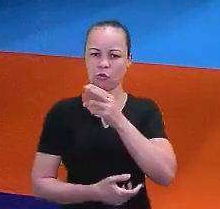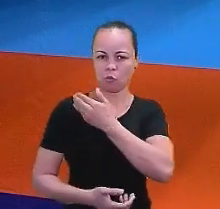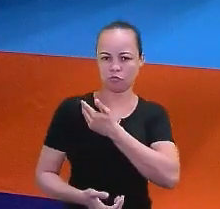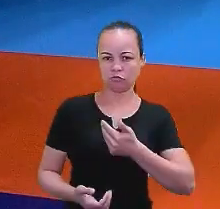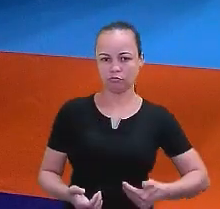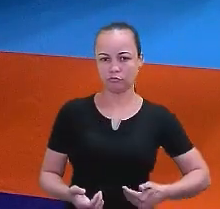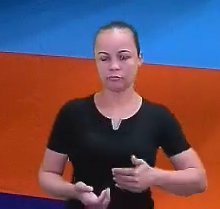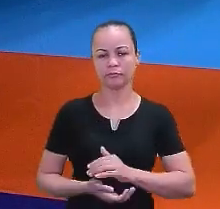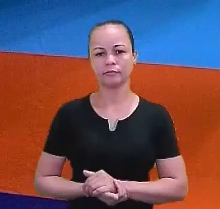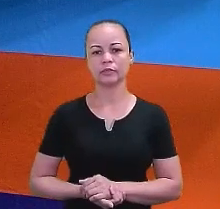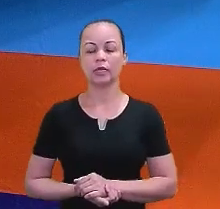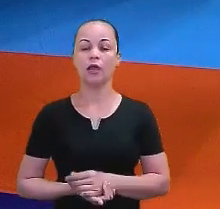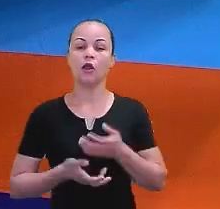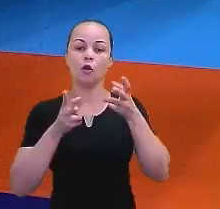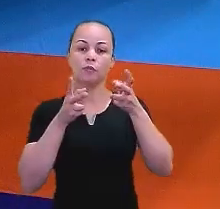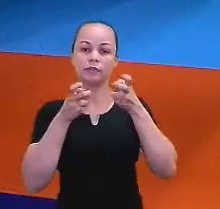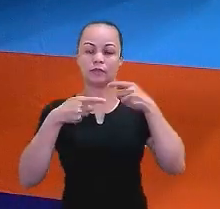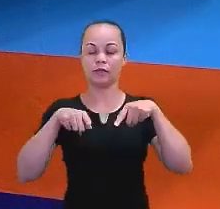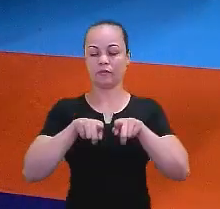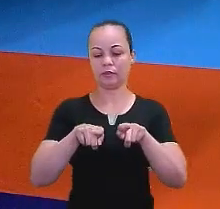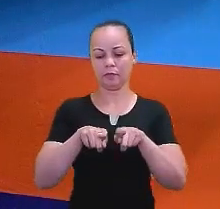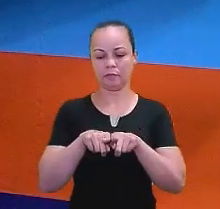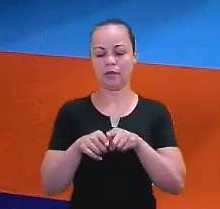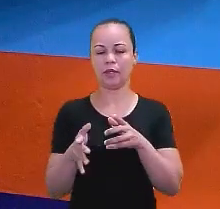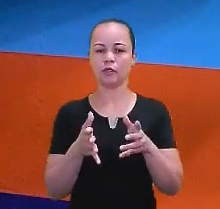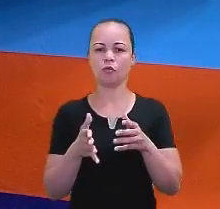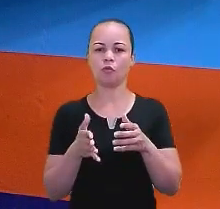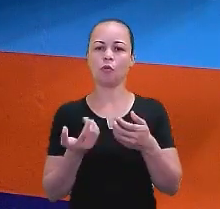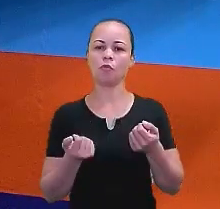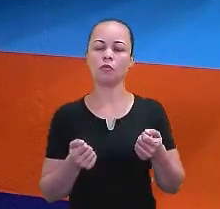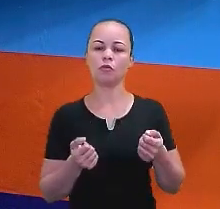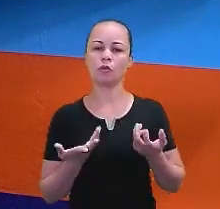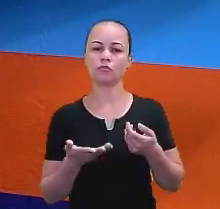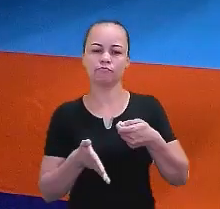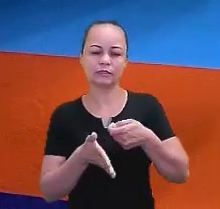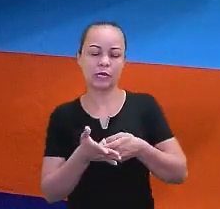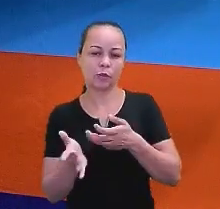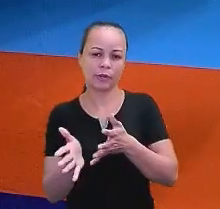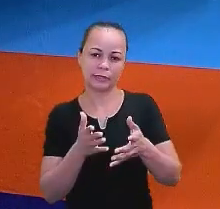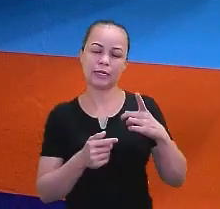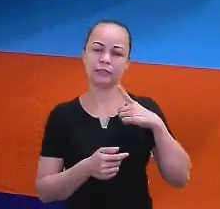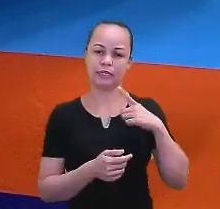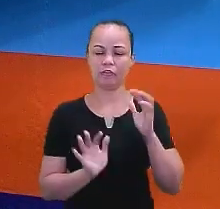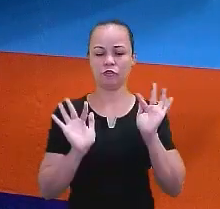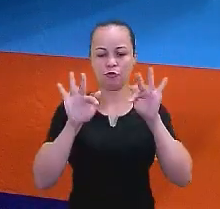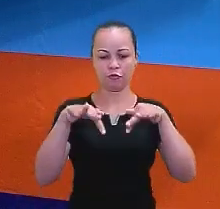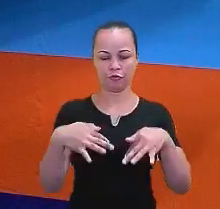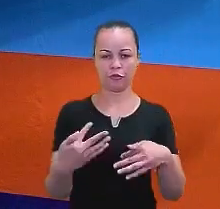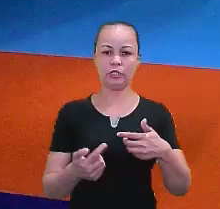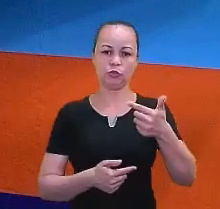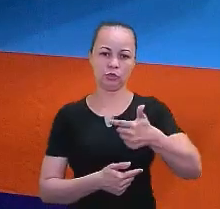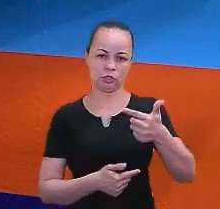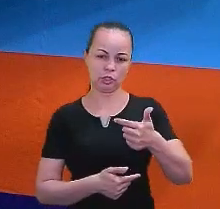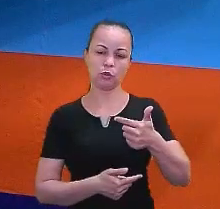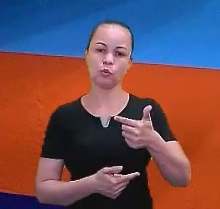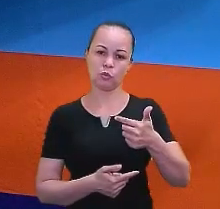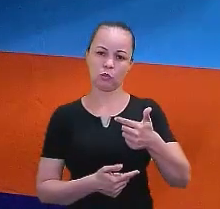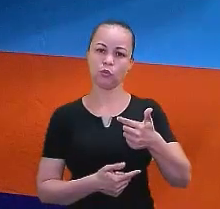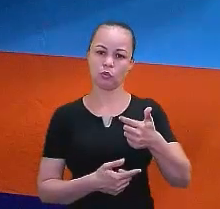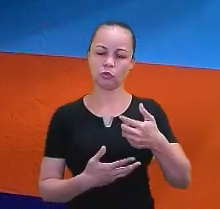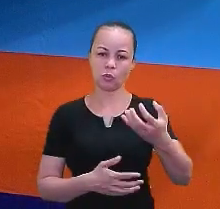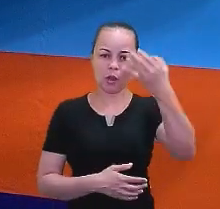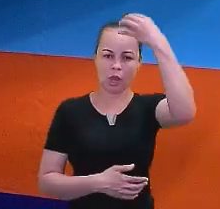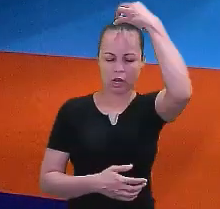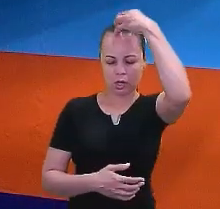A gente vai também observar que, como consequência, teve o fim do segundo reinado, obviamente, né, que para acontecer um período tinha